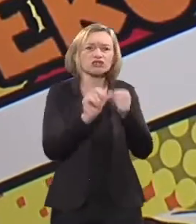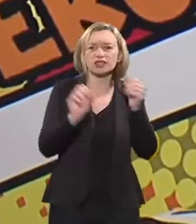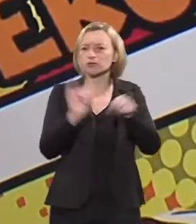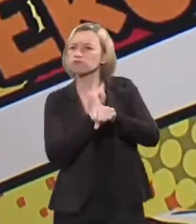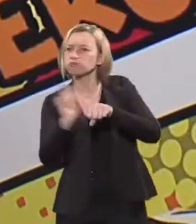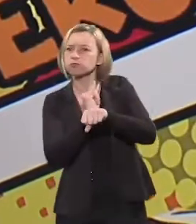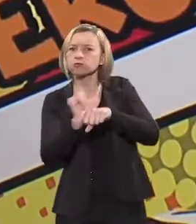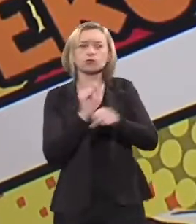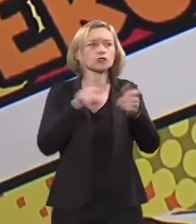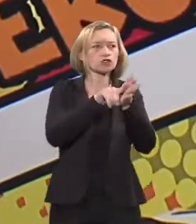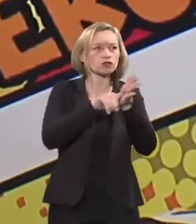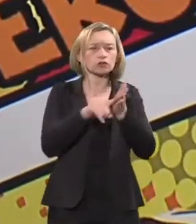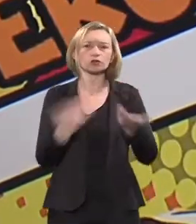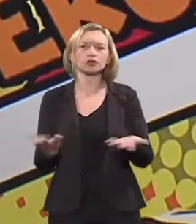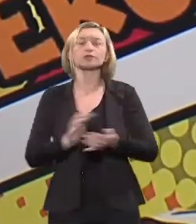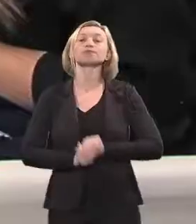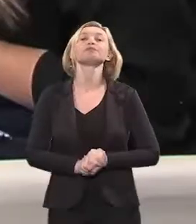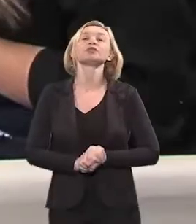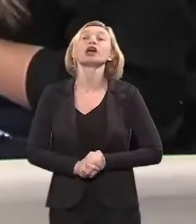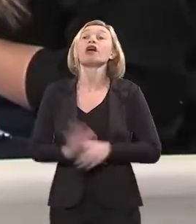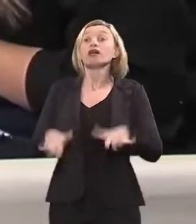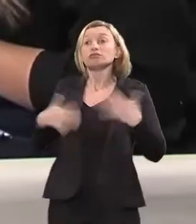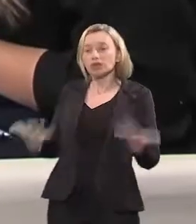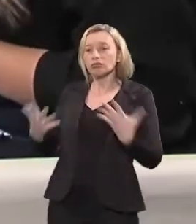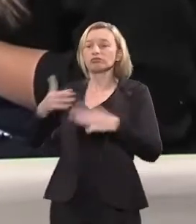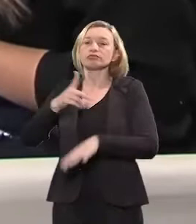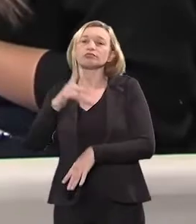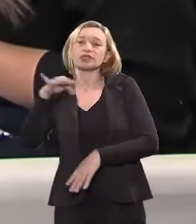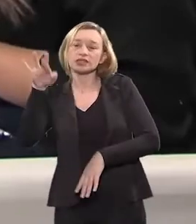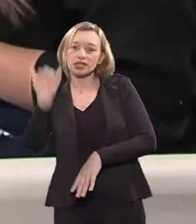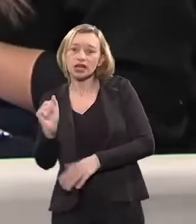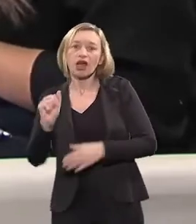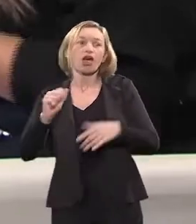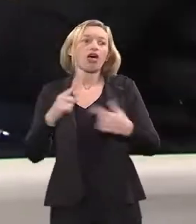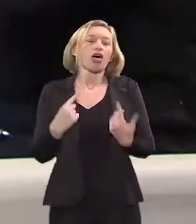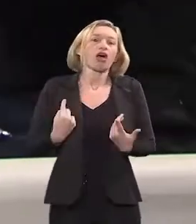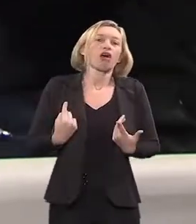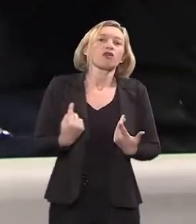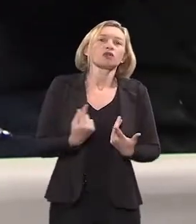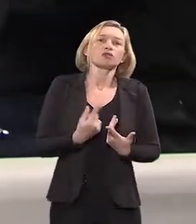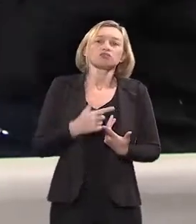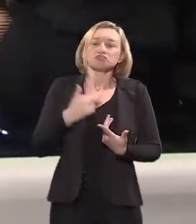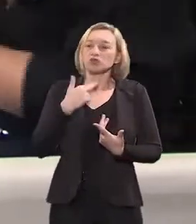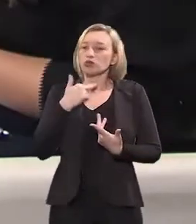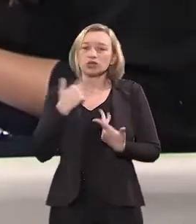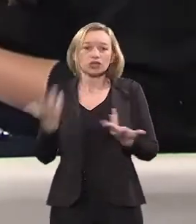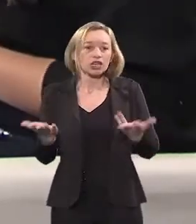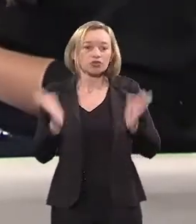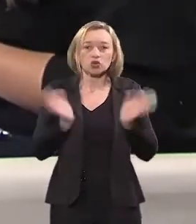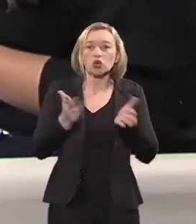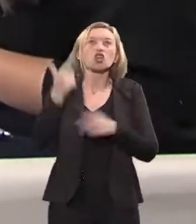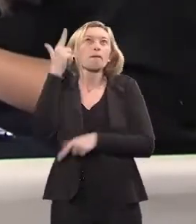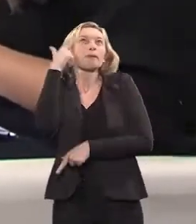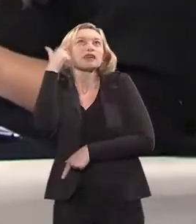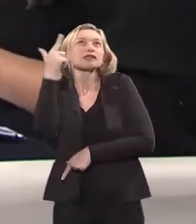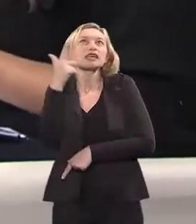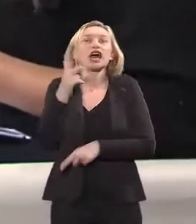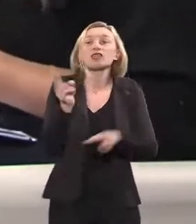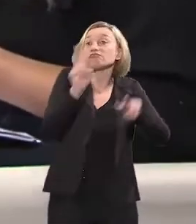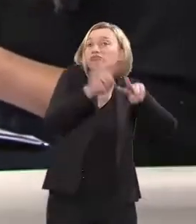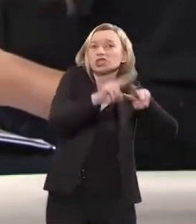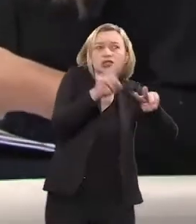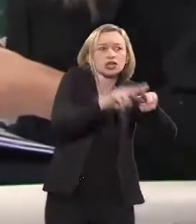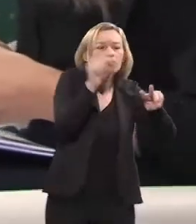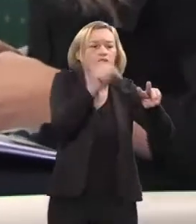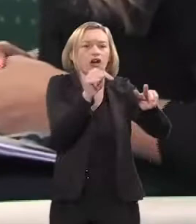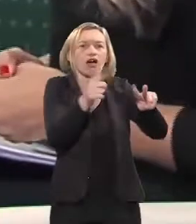né, elaboraram essa pesquisa. Então, Priscila, a gente não pode mais hoje pensar em